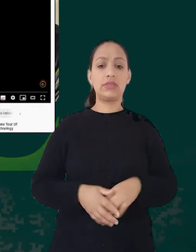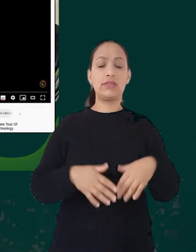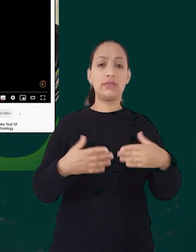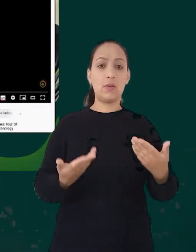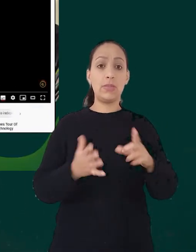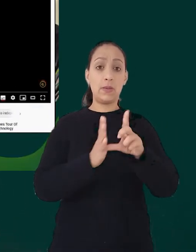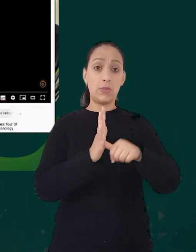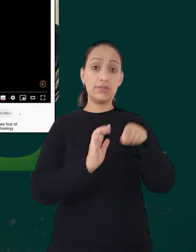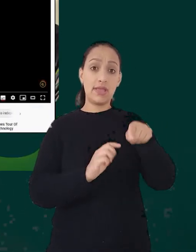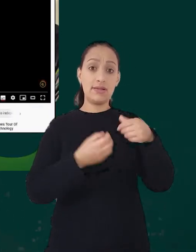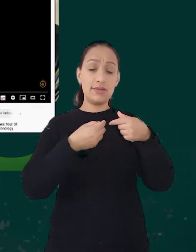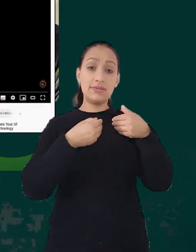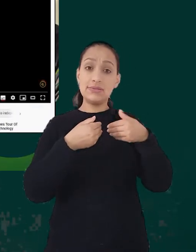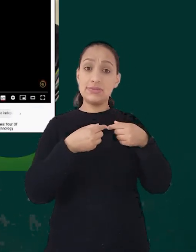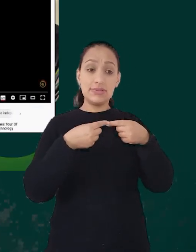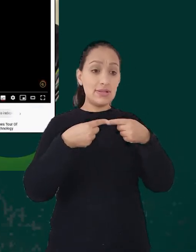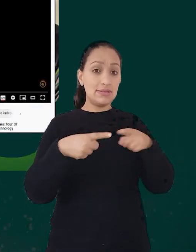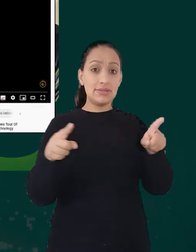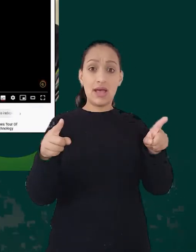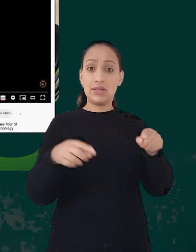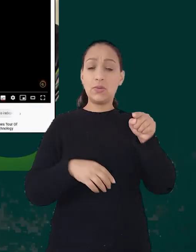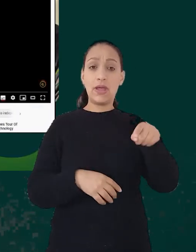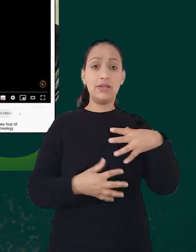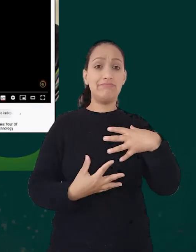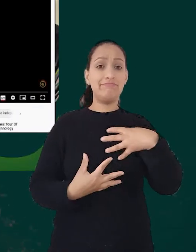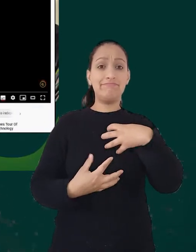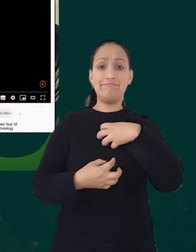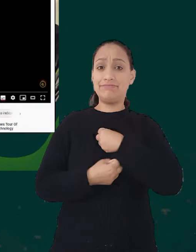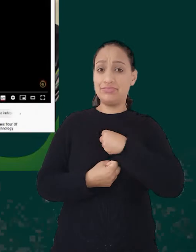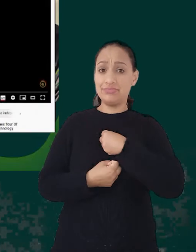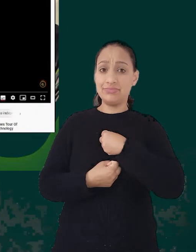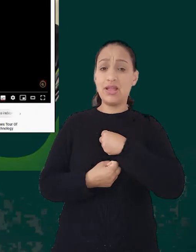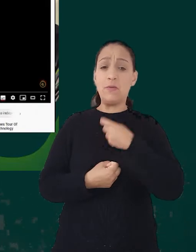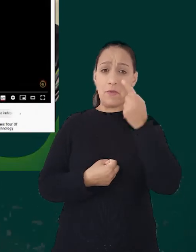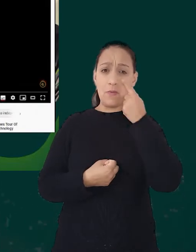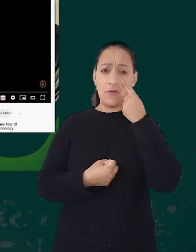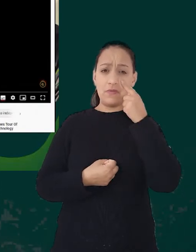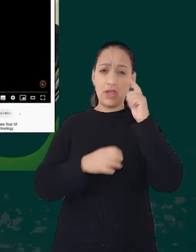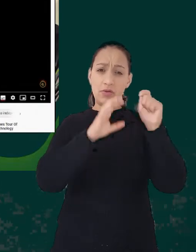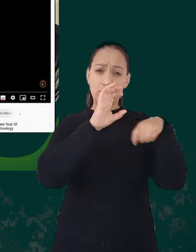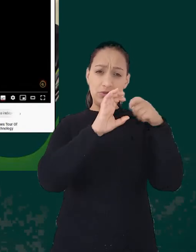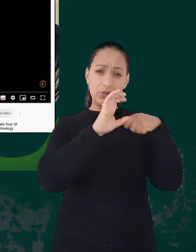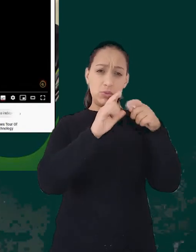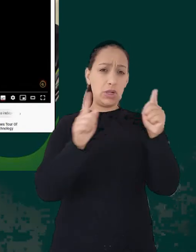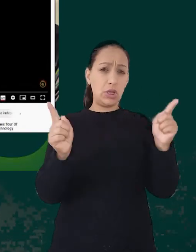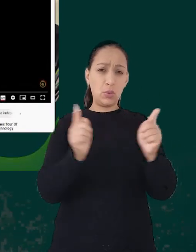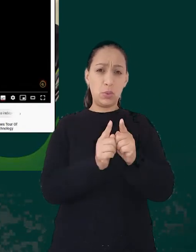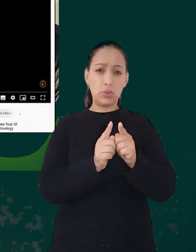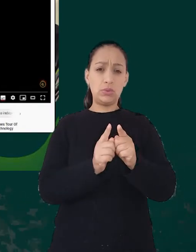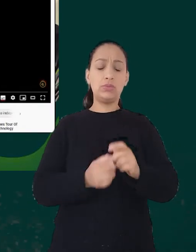depois que ele foi lançado, na verdade, ele foi uma grande decepção. Deixa eu até rodar o vídeo aqui. Ele é bem curtinho, tá, pessoal?